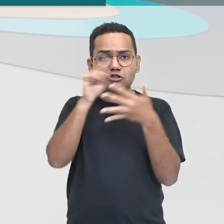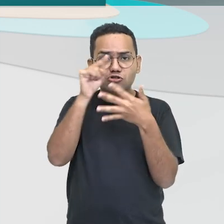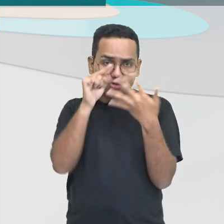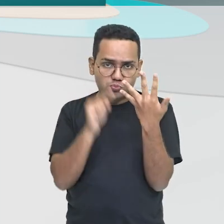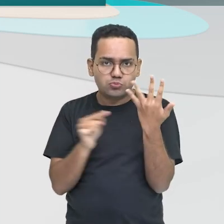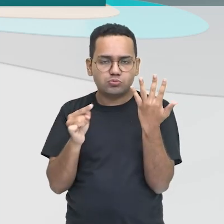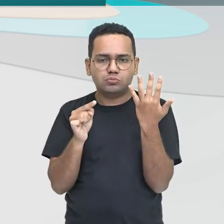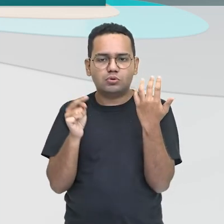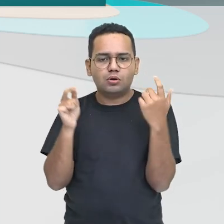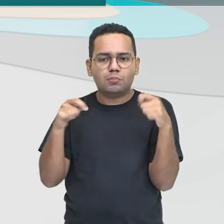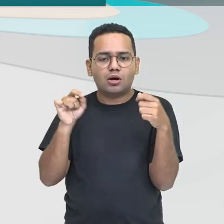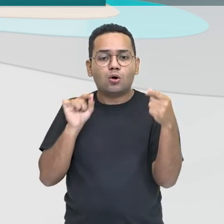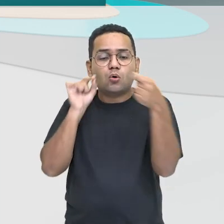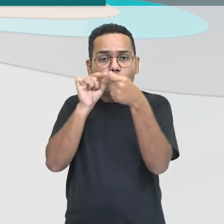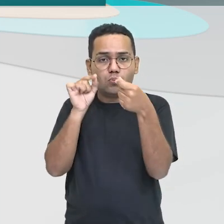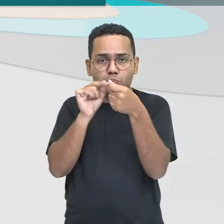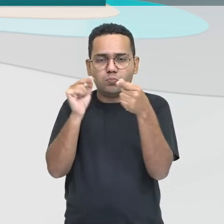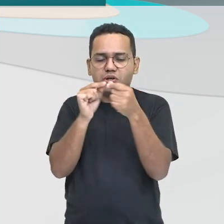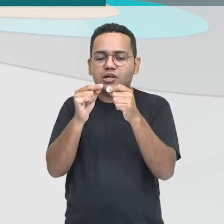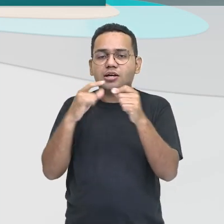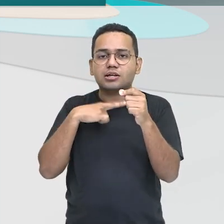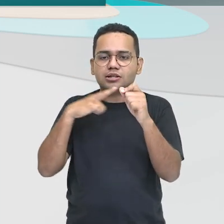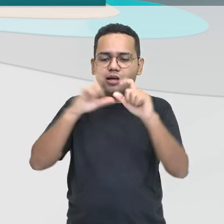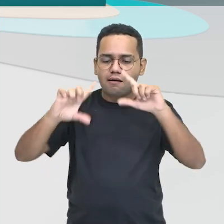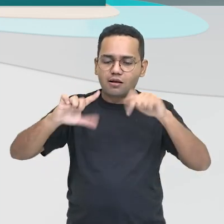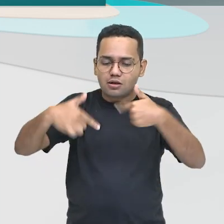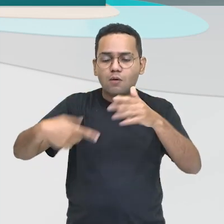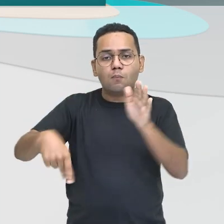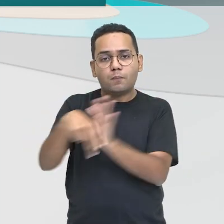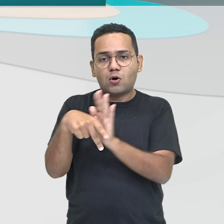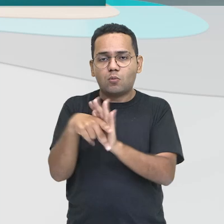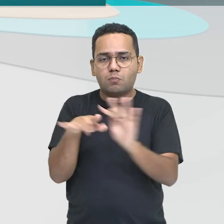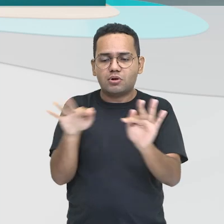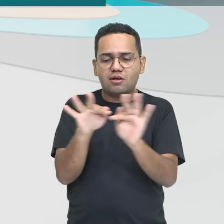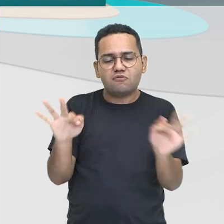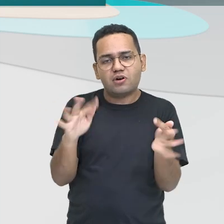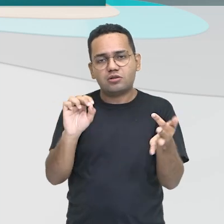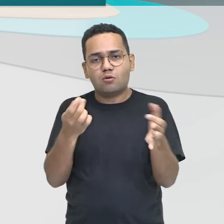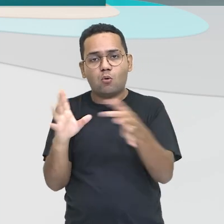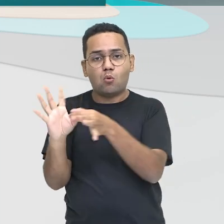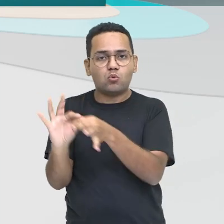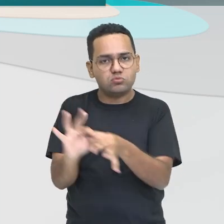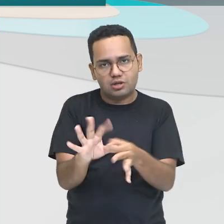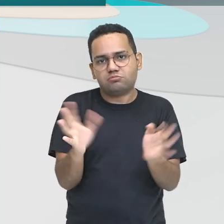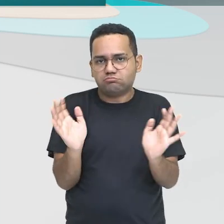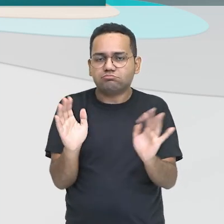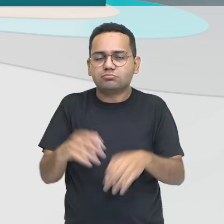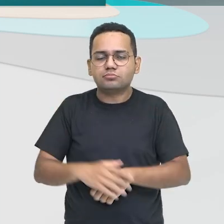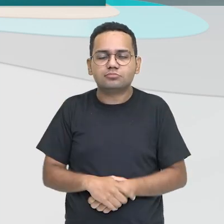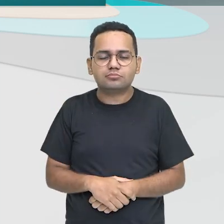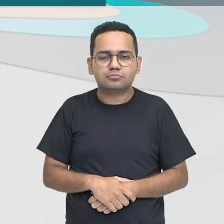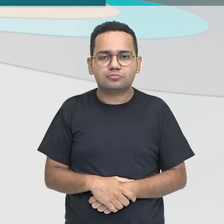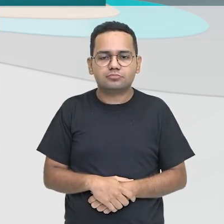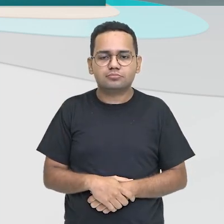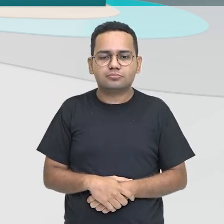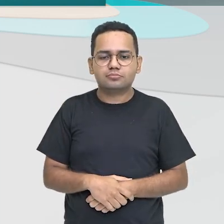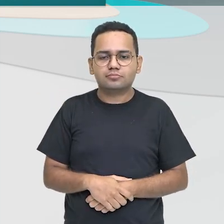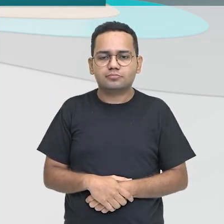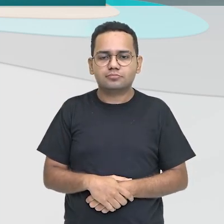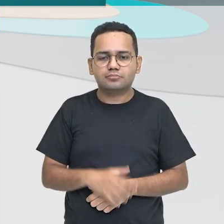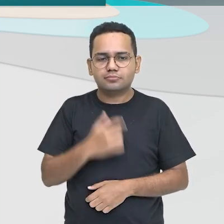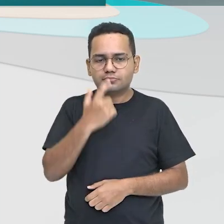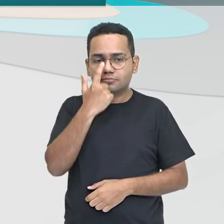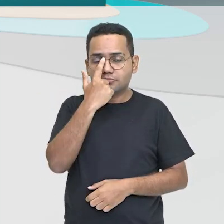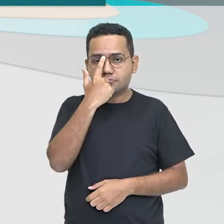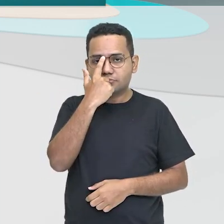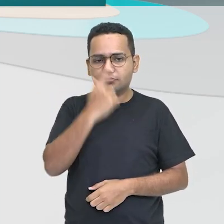dessas classificações diz respeito à sua função dentro daquele contexto onde ele está inserido, tá certo?